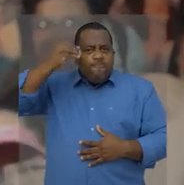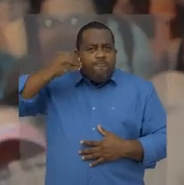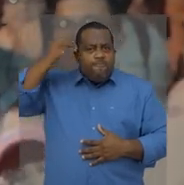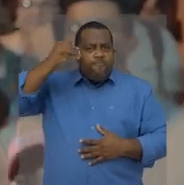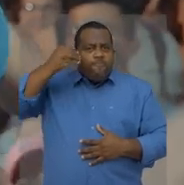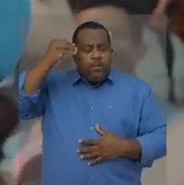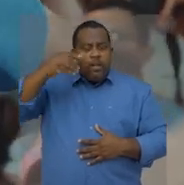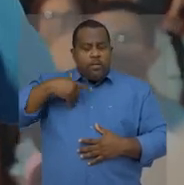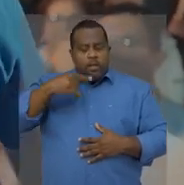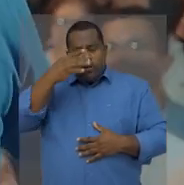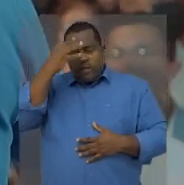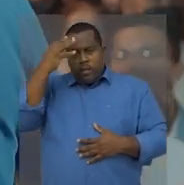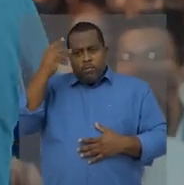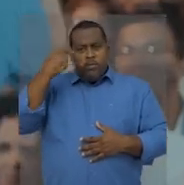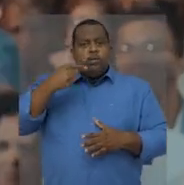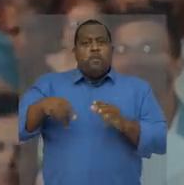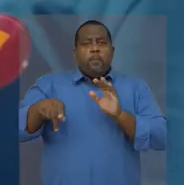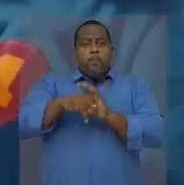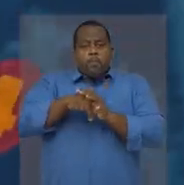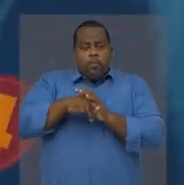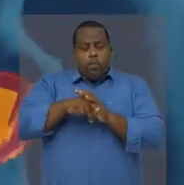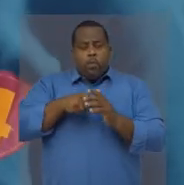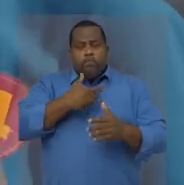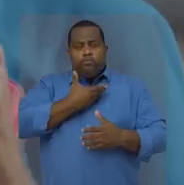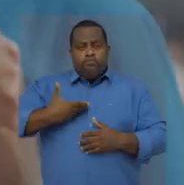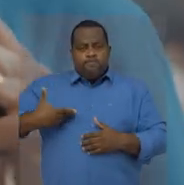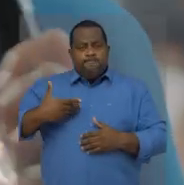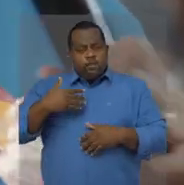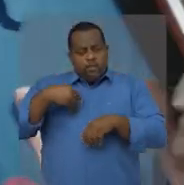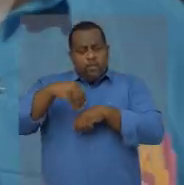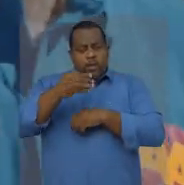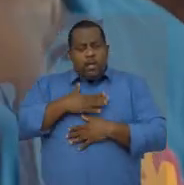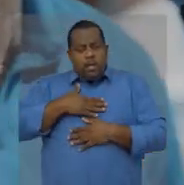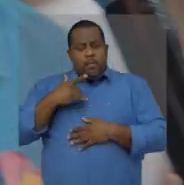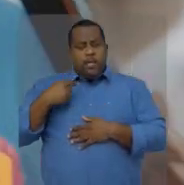tenho experiência e espírito público e vou levar